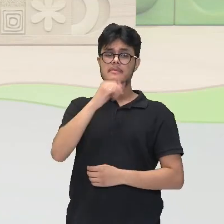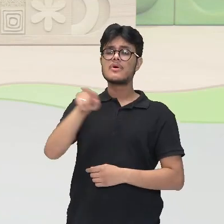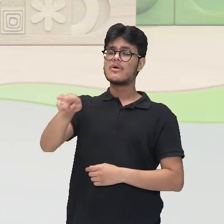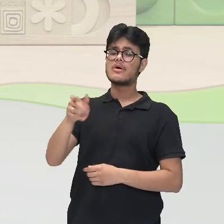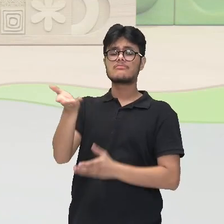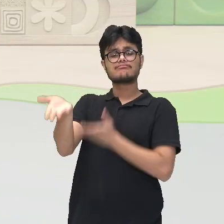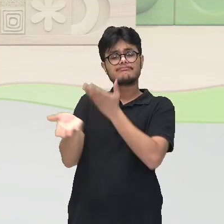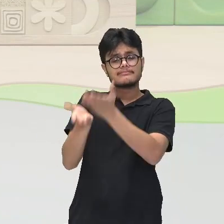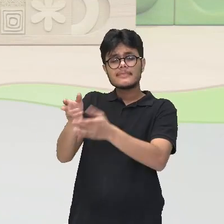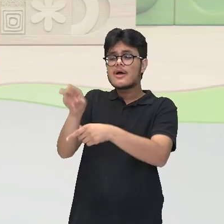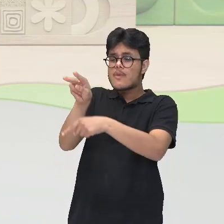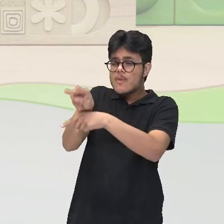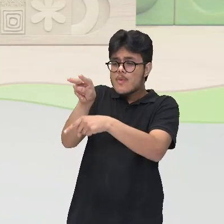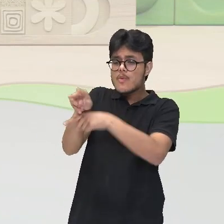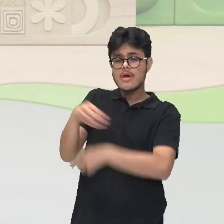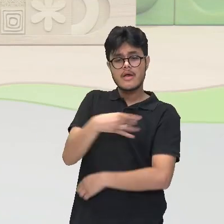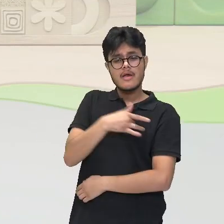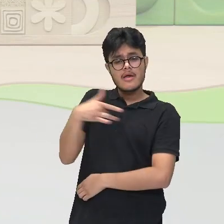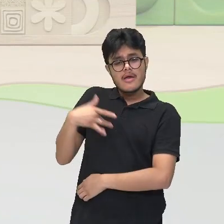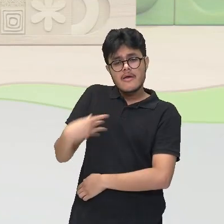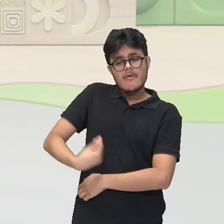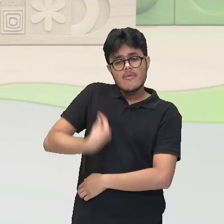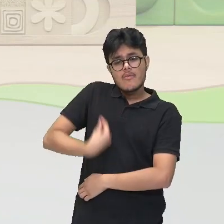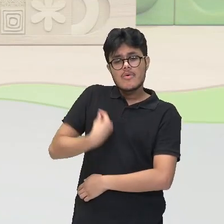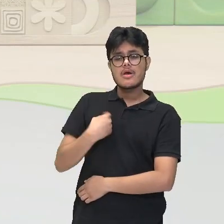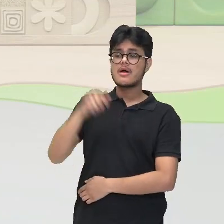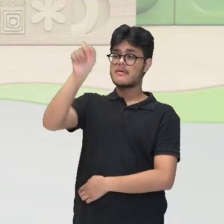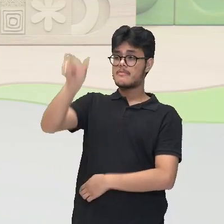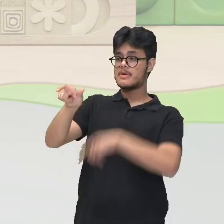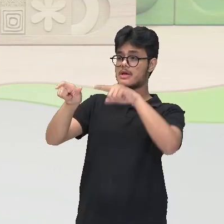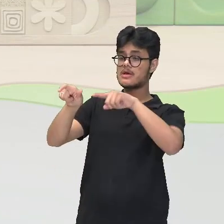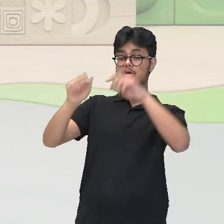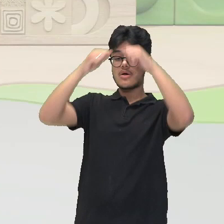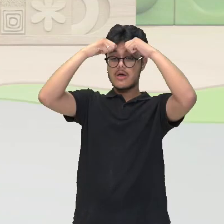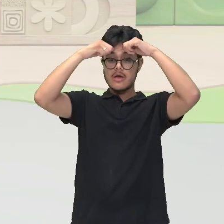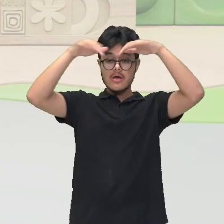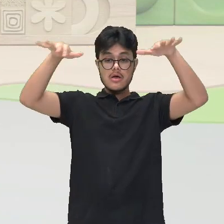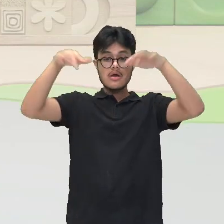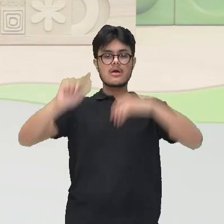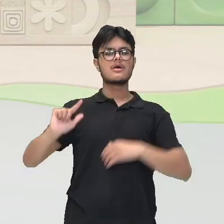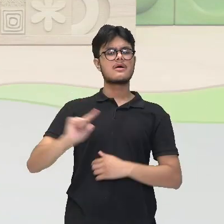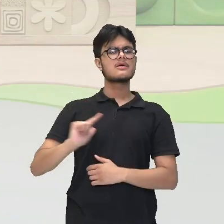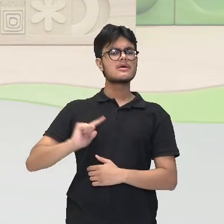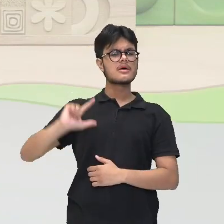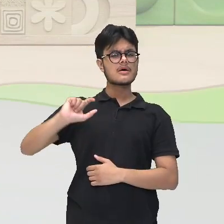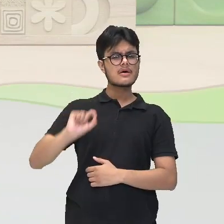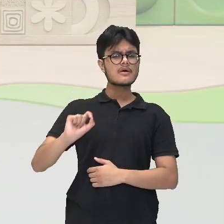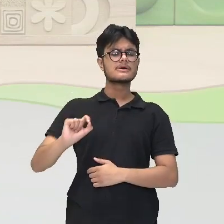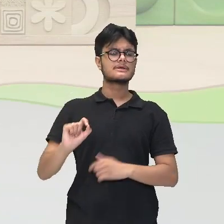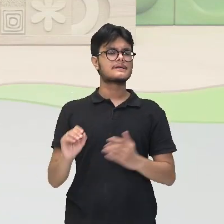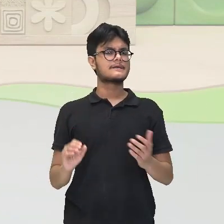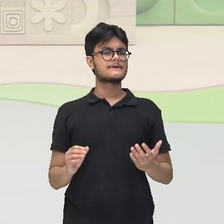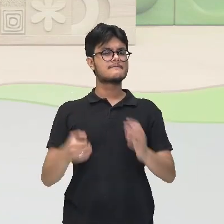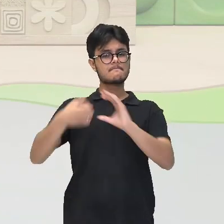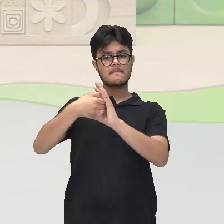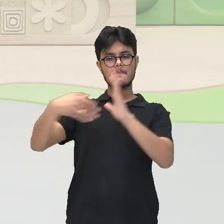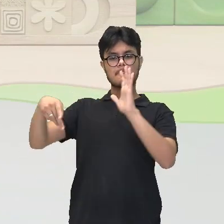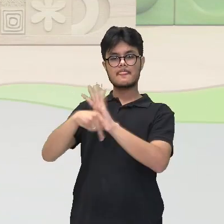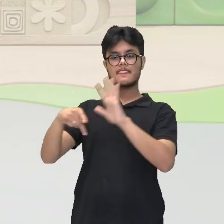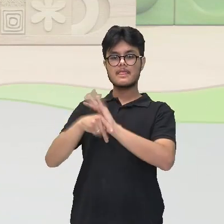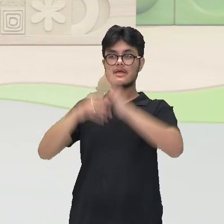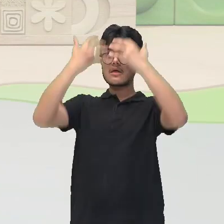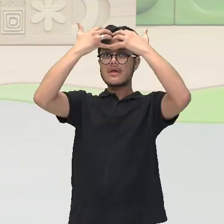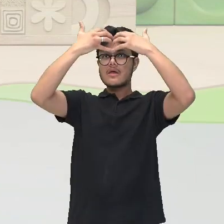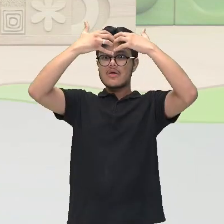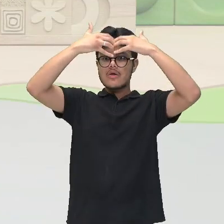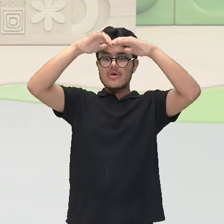com eles. Porque os autistas, eles têm uma questão no